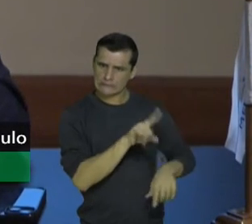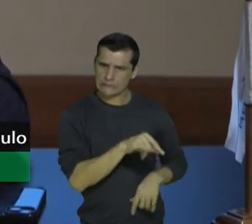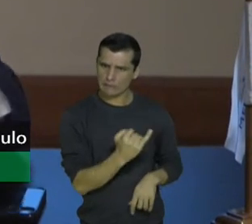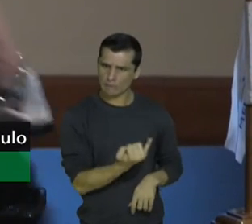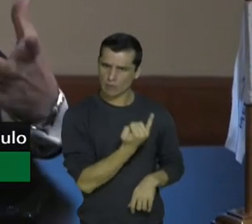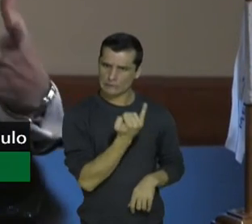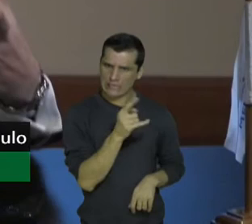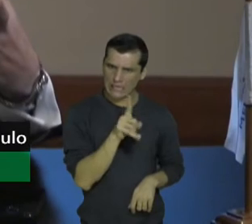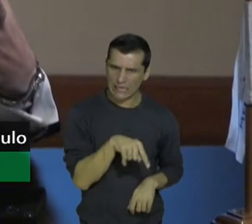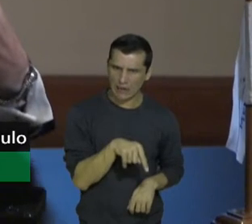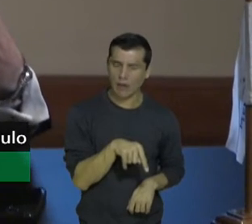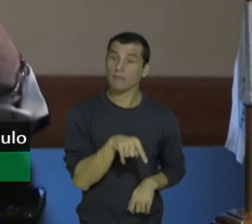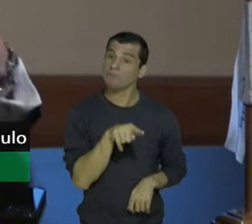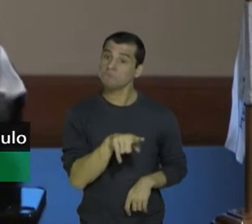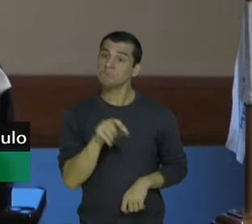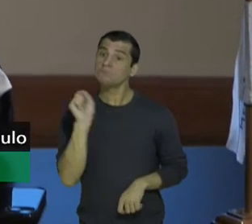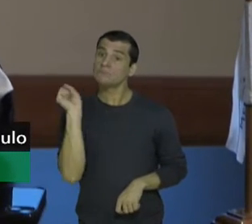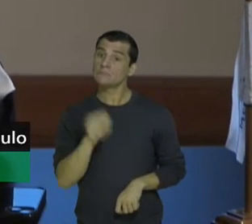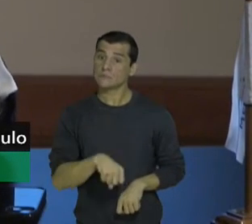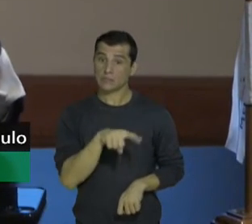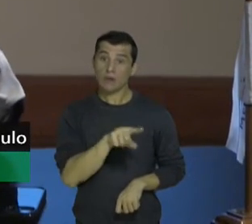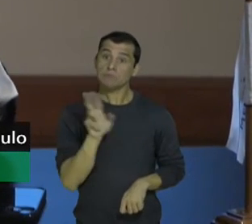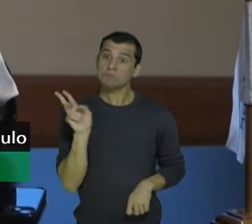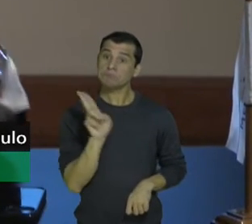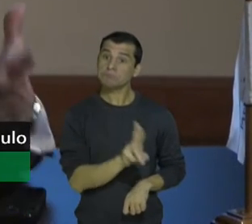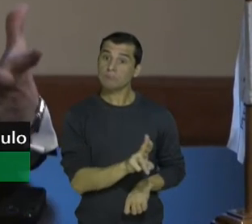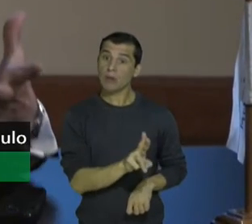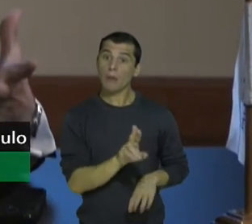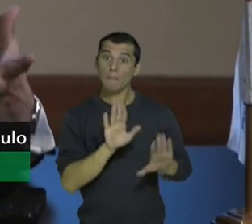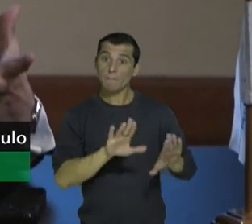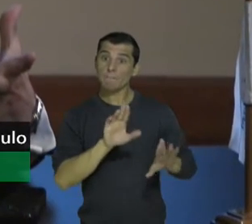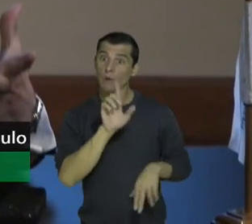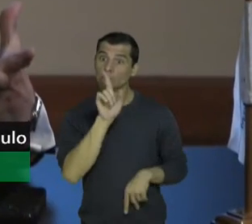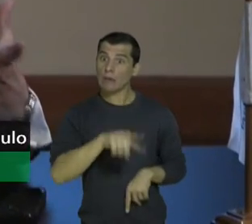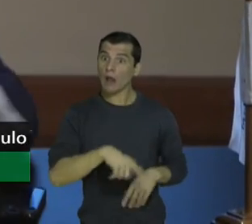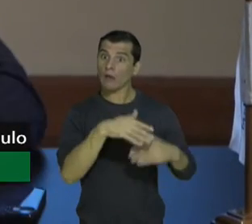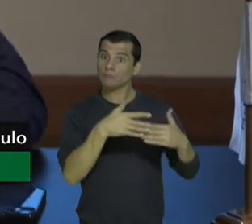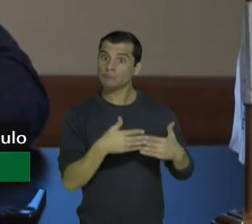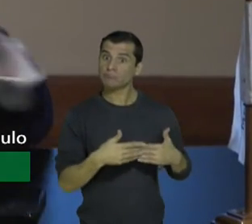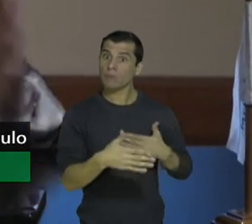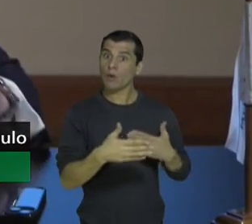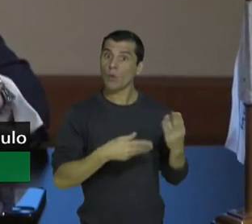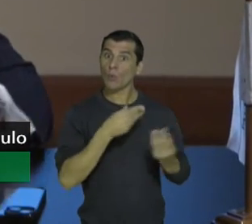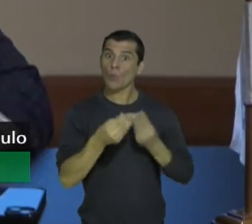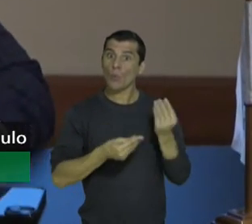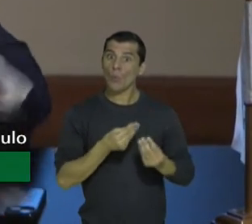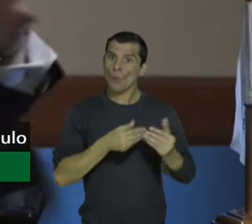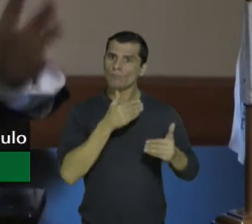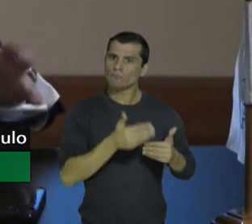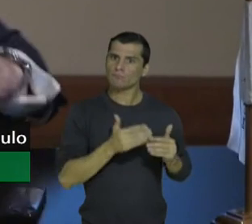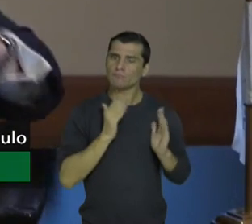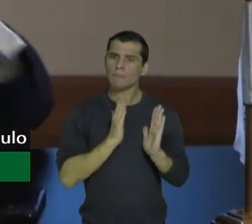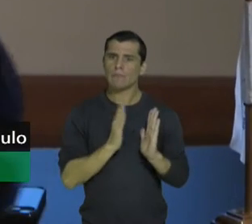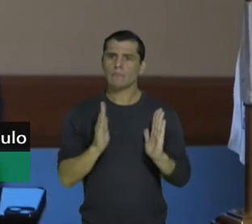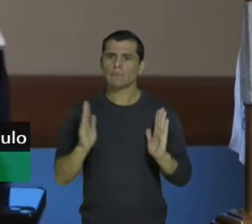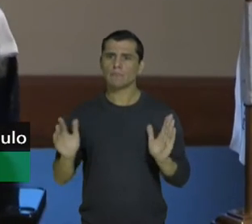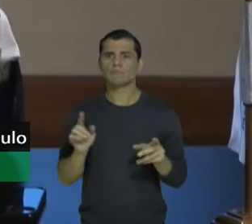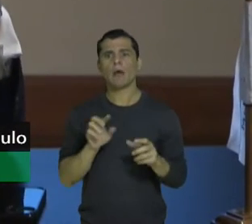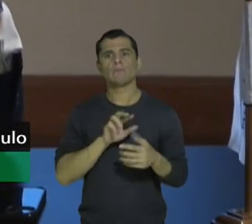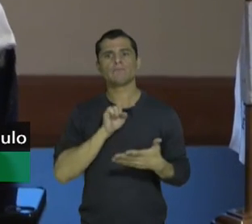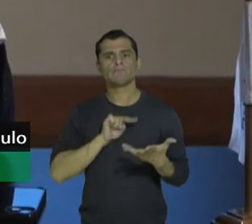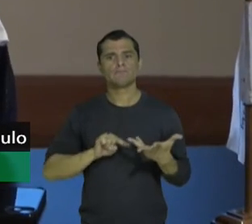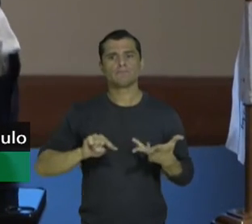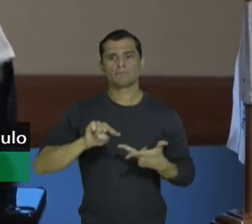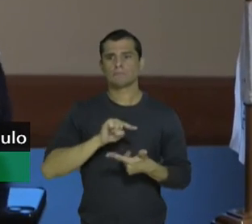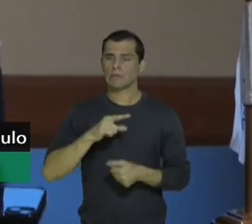sim mais do que é importante ela é praticamente determinante né por várias razões aí você pode analisar tem a dimensão